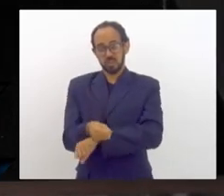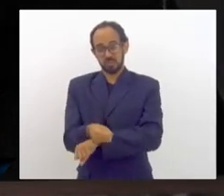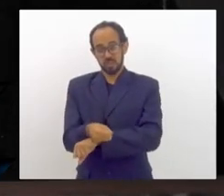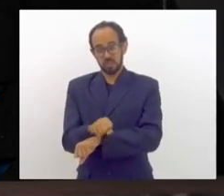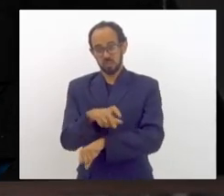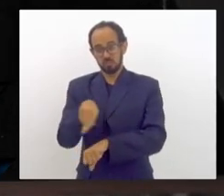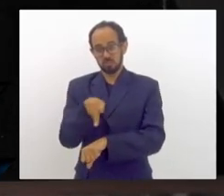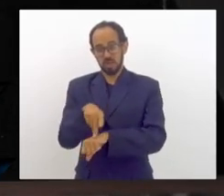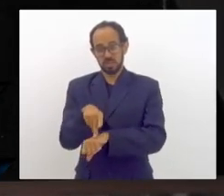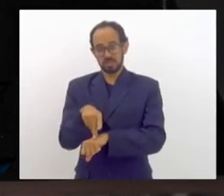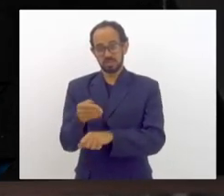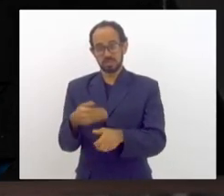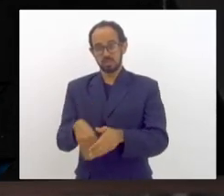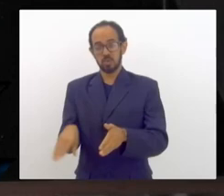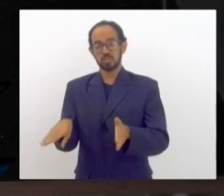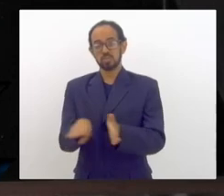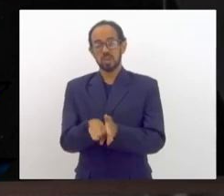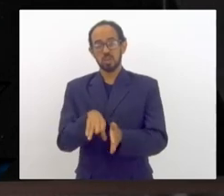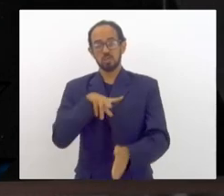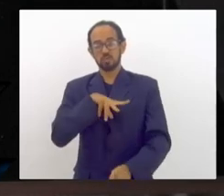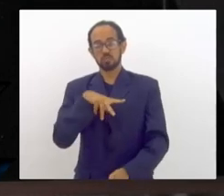tem, desde a chegada dos portugueses,